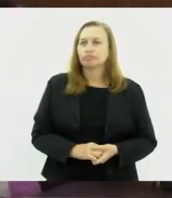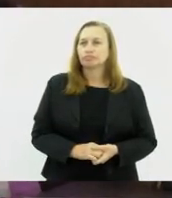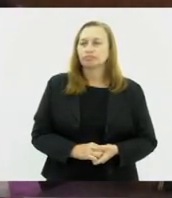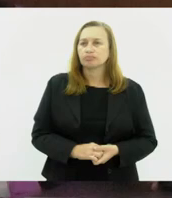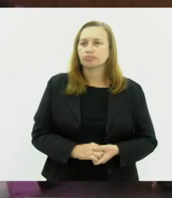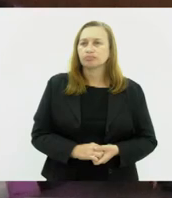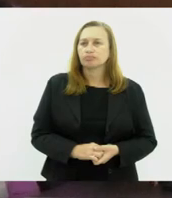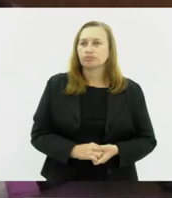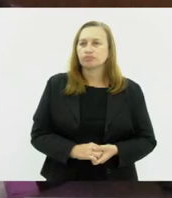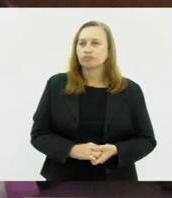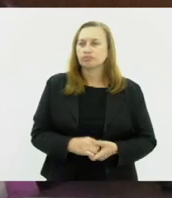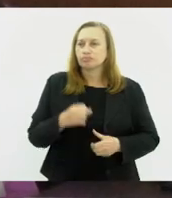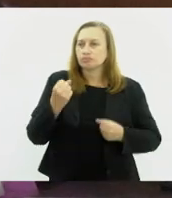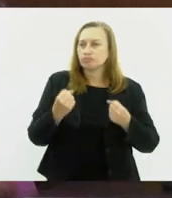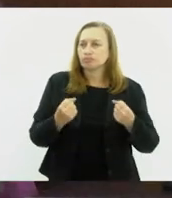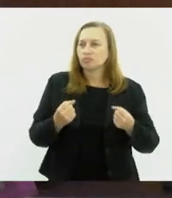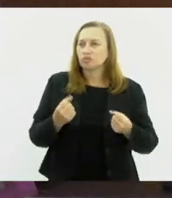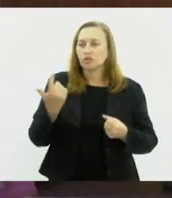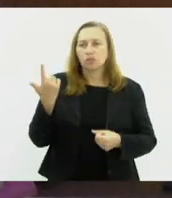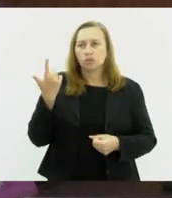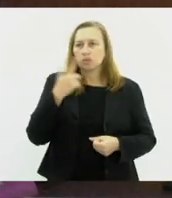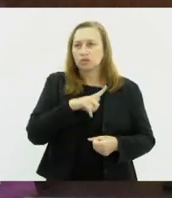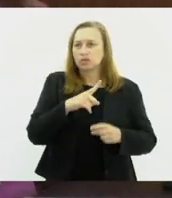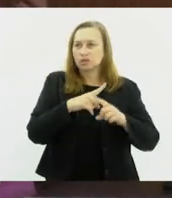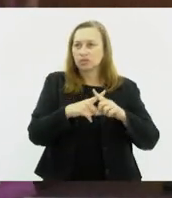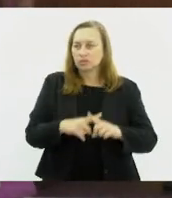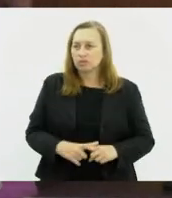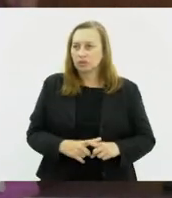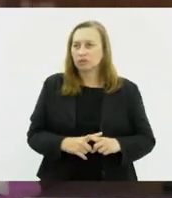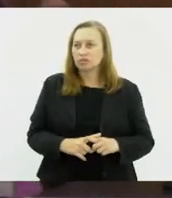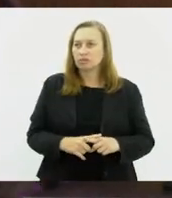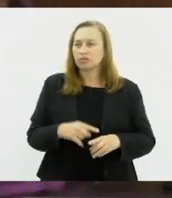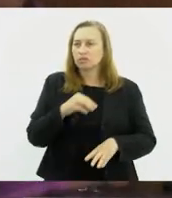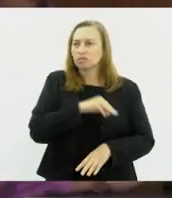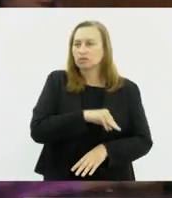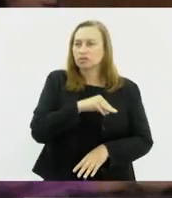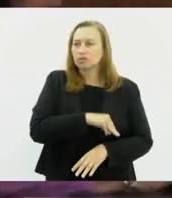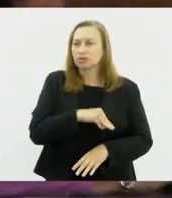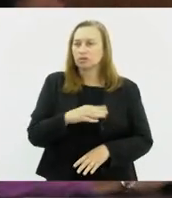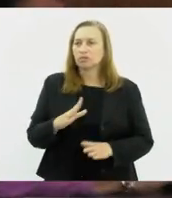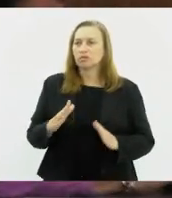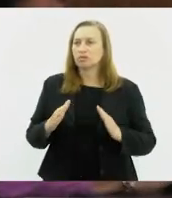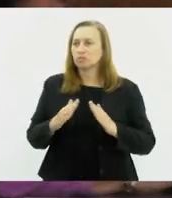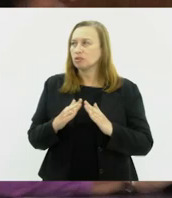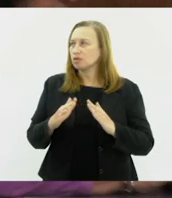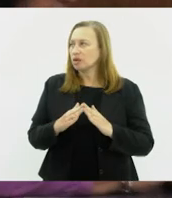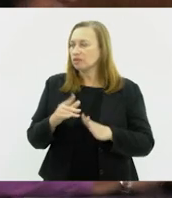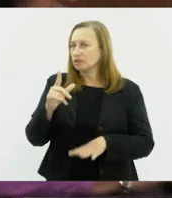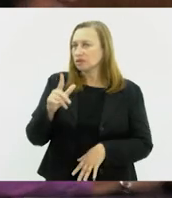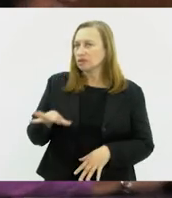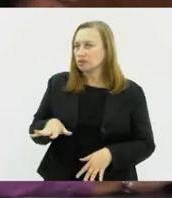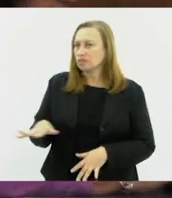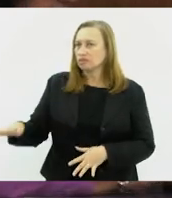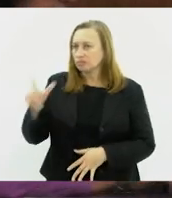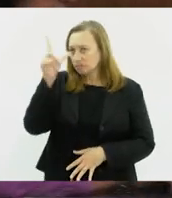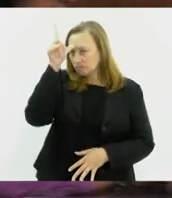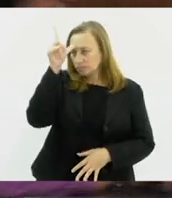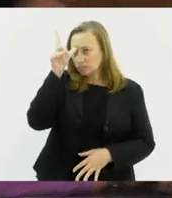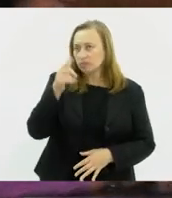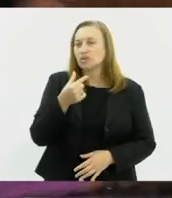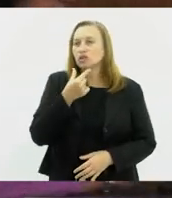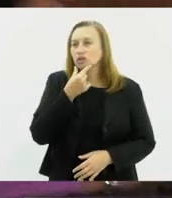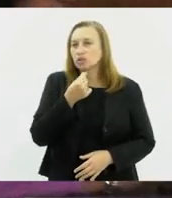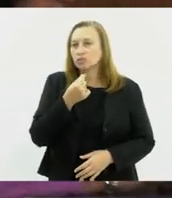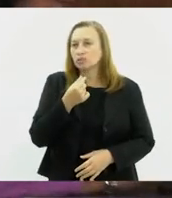finalista na olimpíada de matemática ele era morador do Complexo do Alemão e esse garoto ele foi